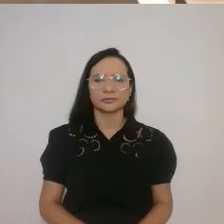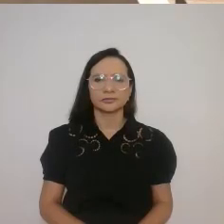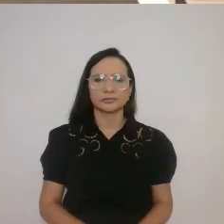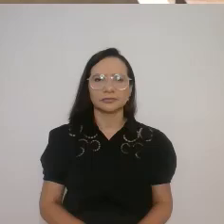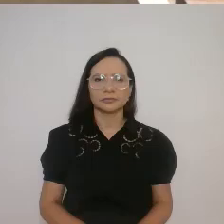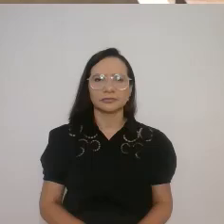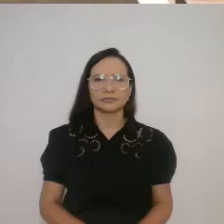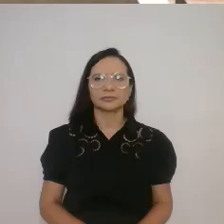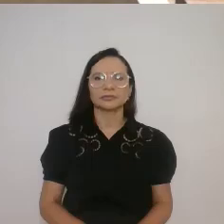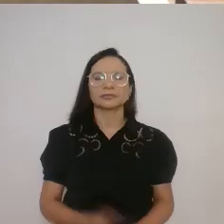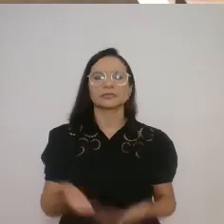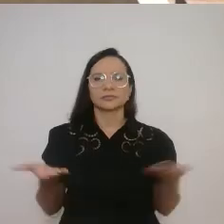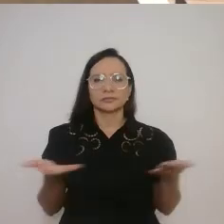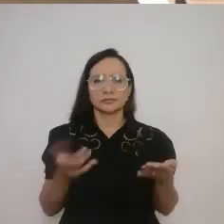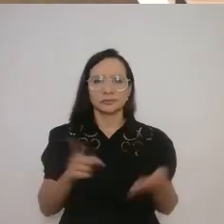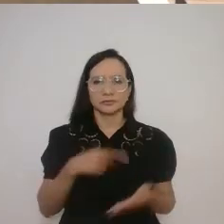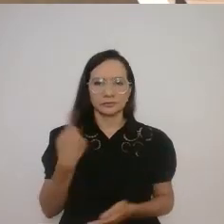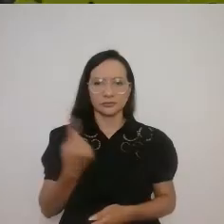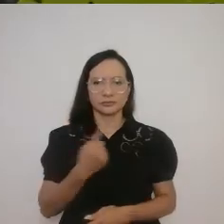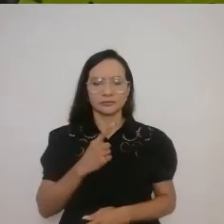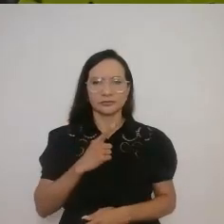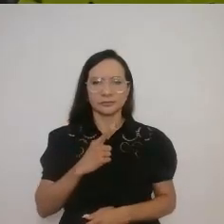Nós temos algumas